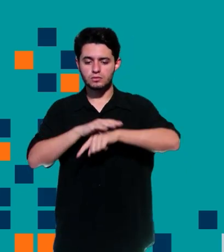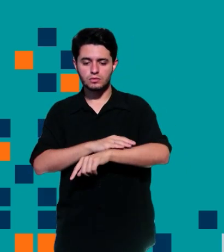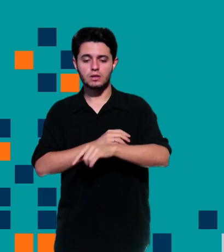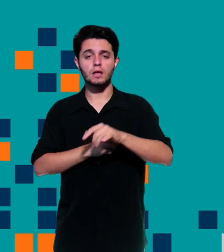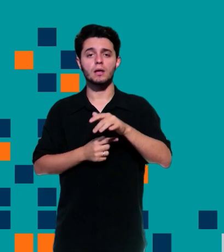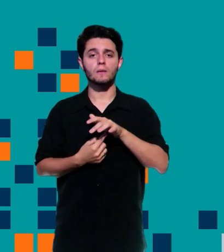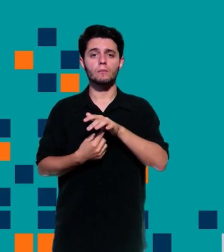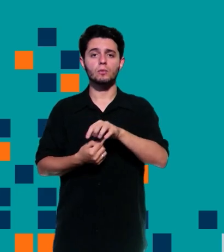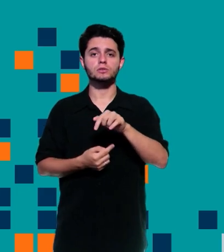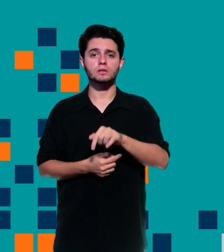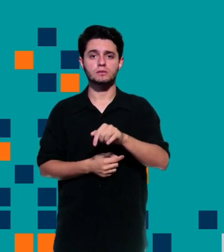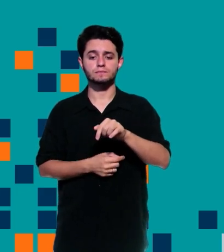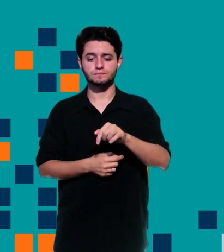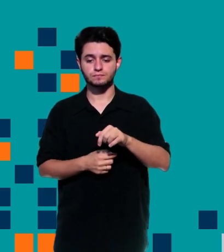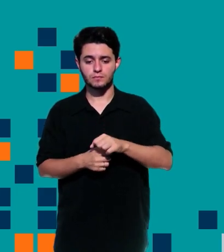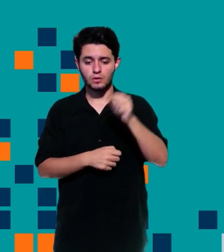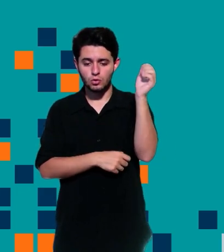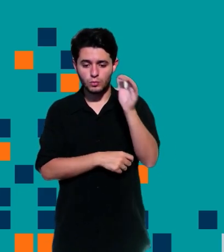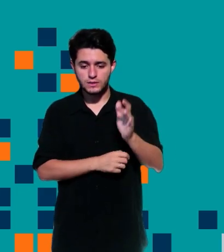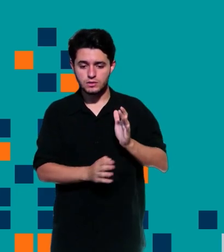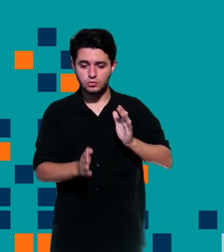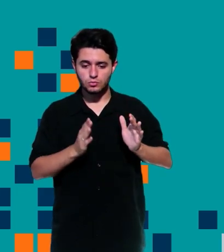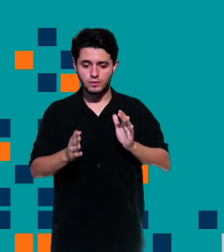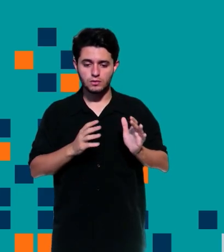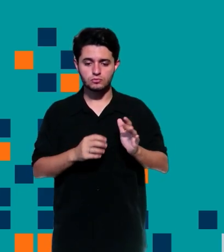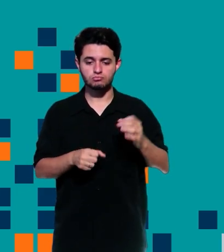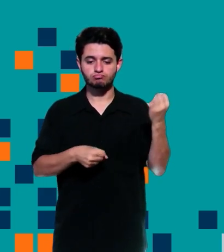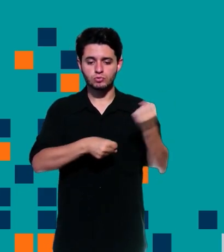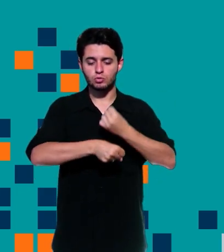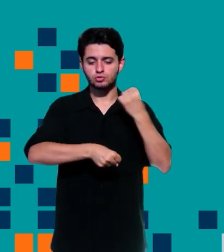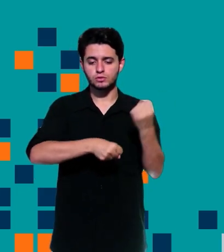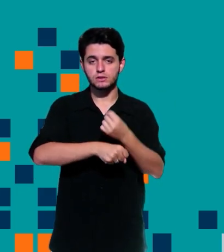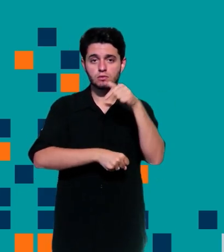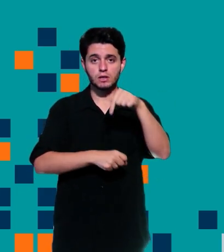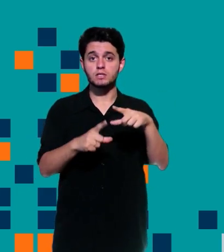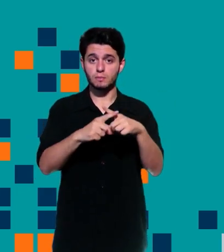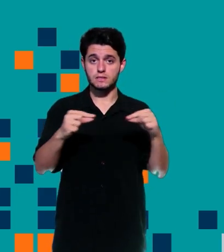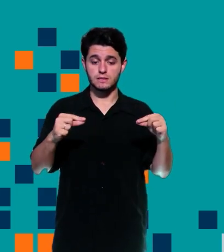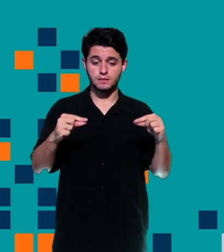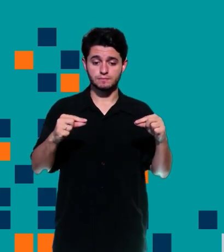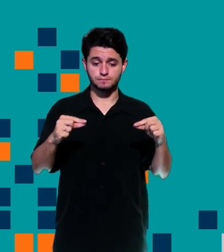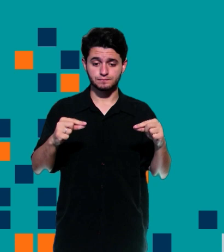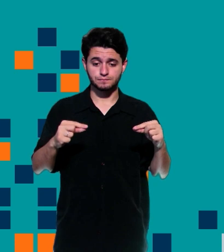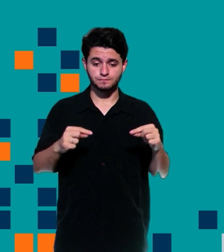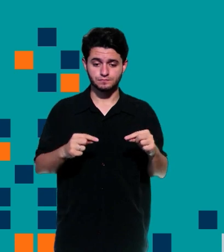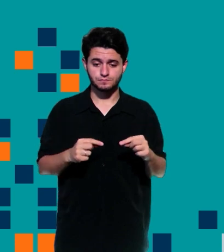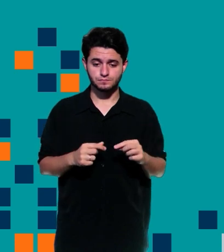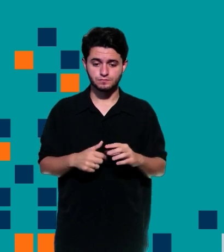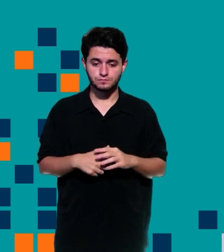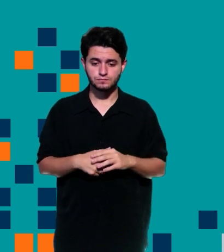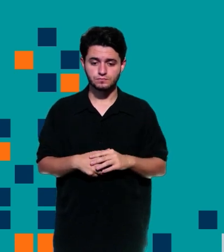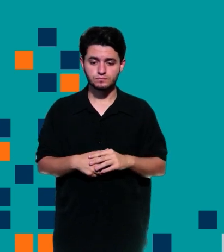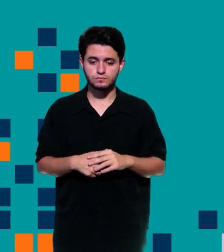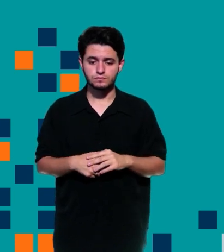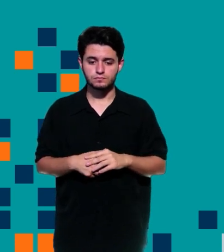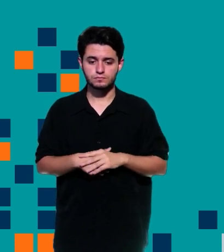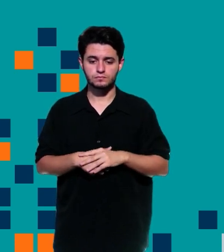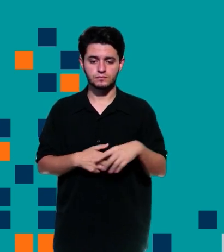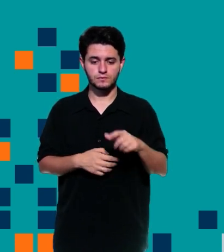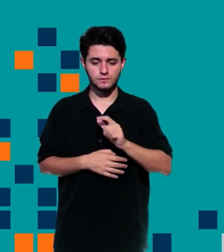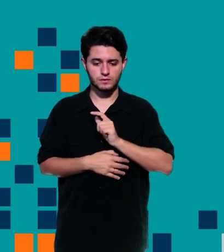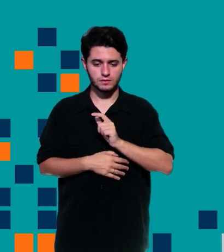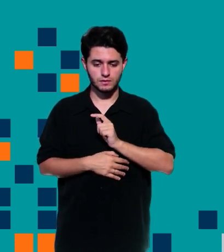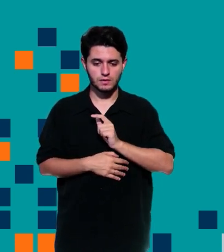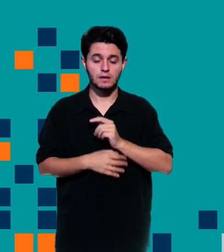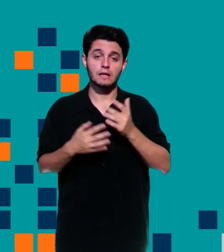mostrando, né, o Brasil era a época da construção de Brasília, né, e tinha siderurgia, etc. Então, a